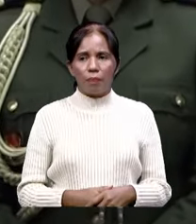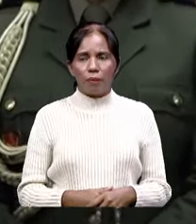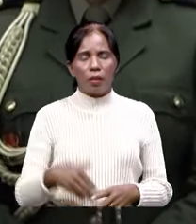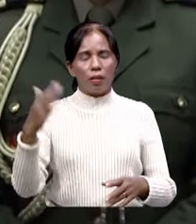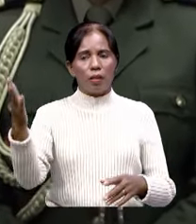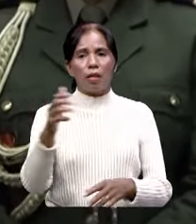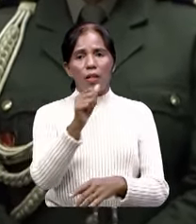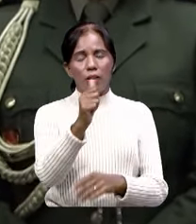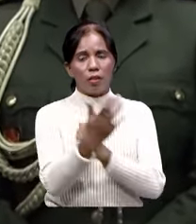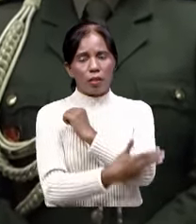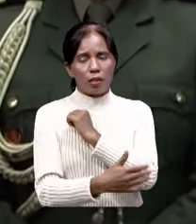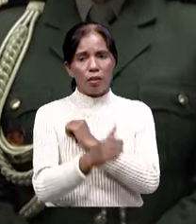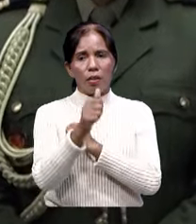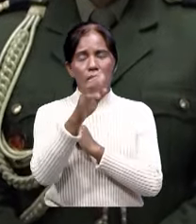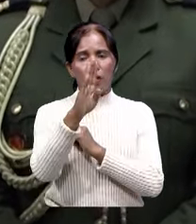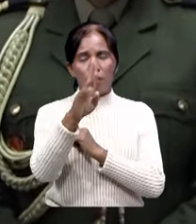Dhabi